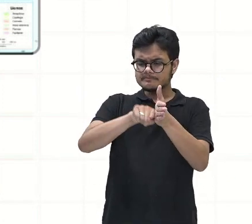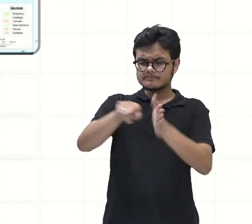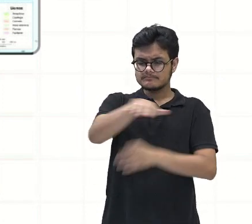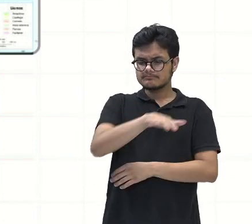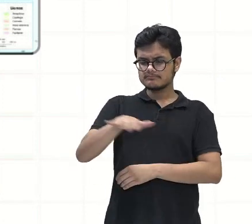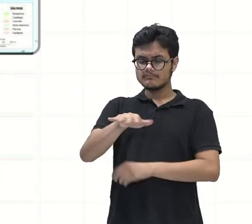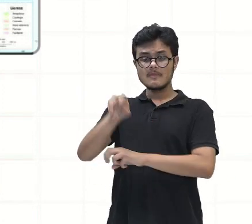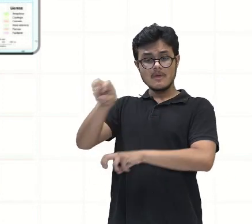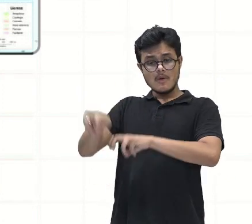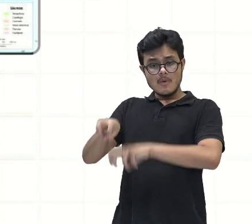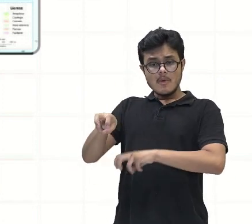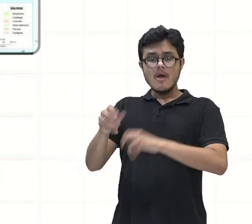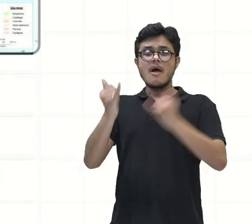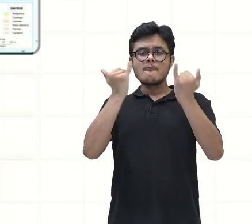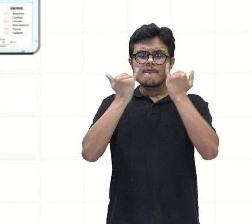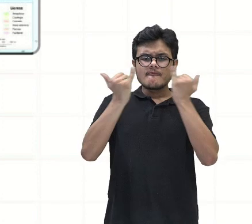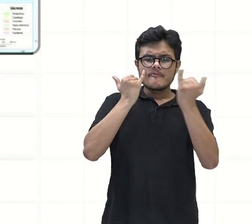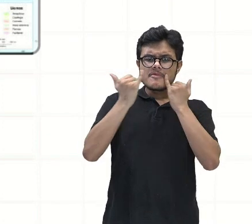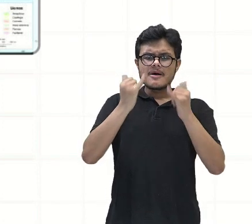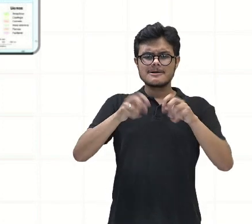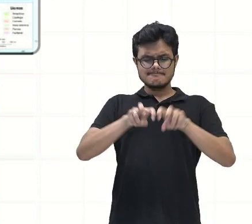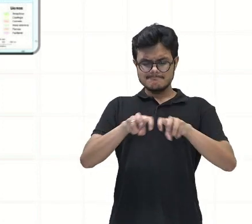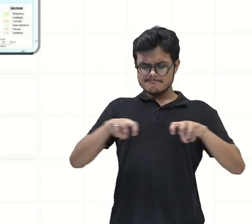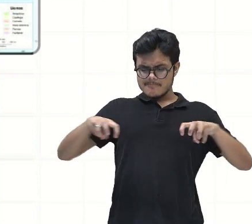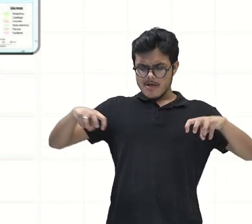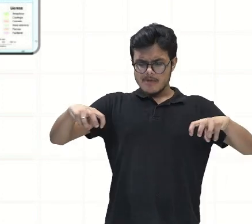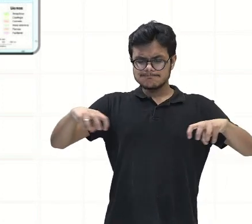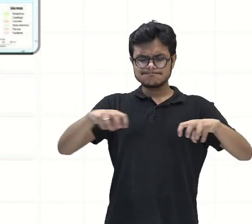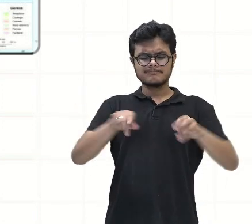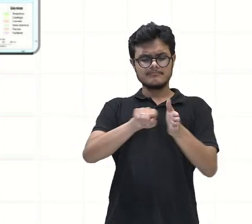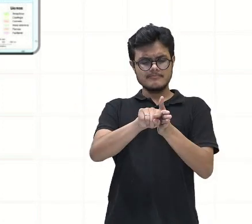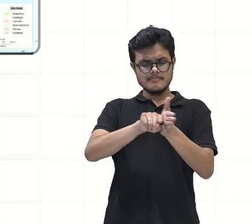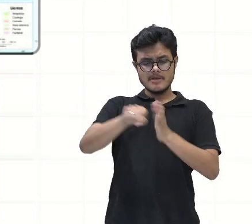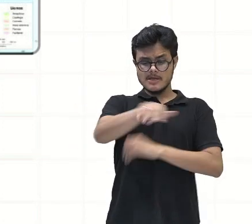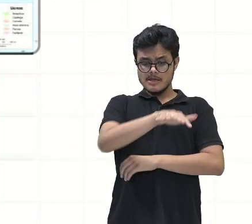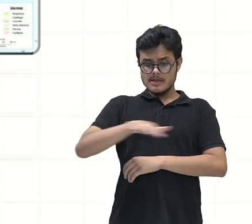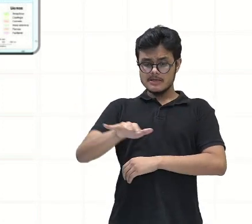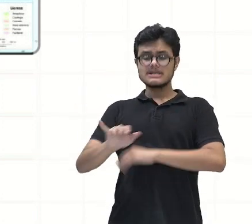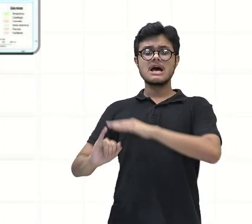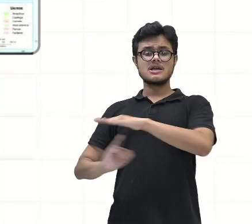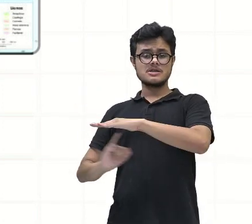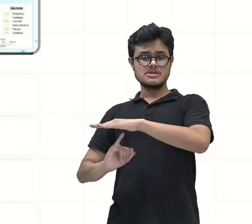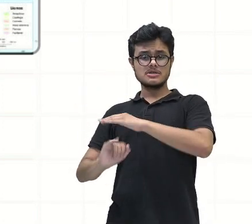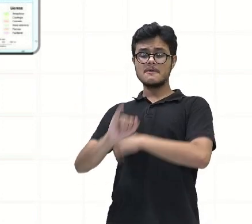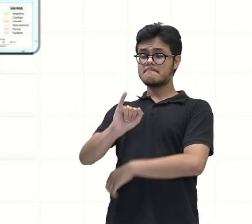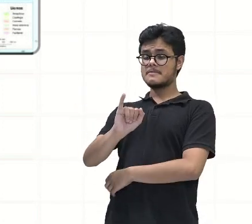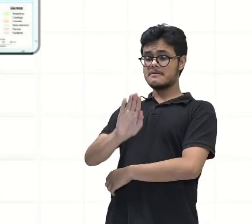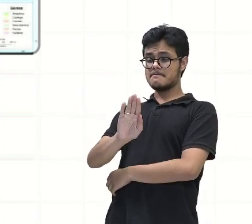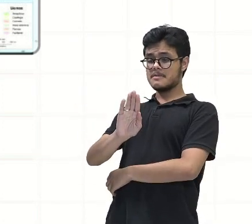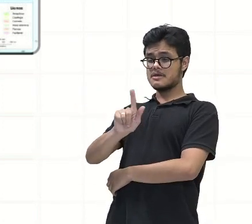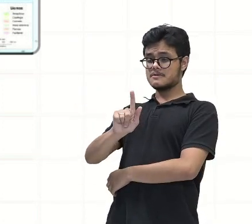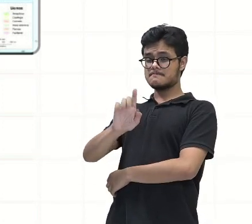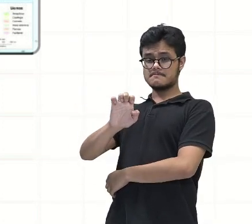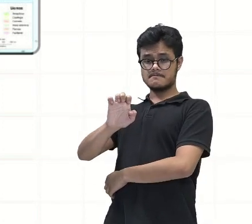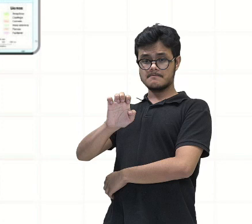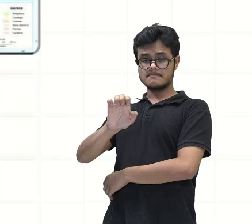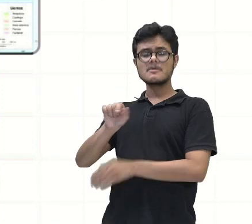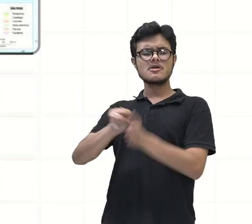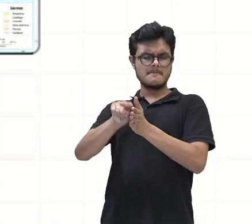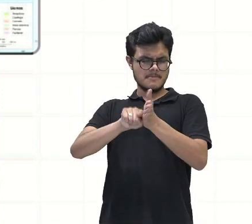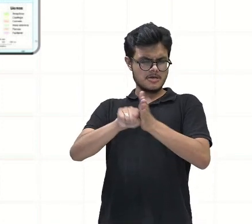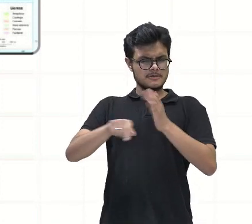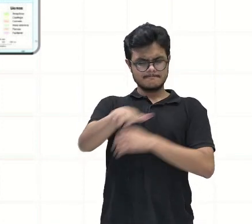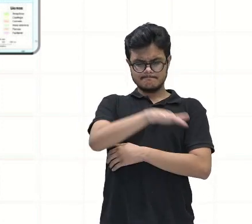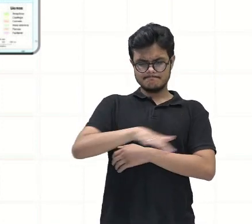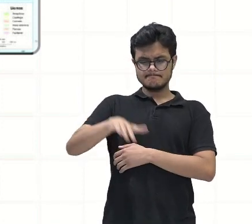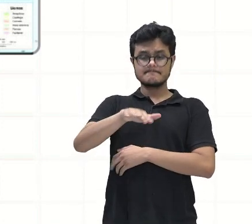Eh é um censo é uma grande pesquisa que é realizada pelo IBGE Instituto Brasileiro de geografia estatística que é